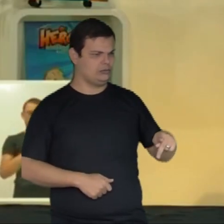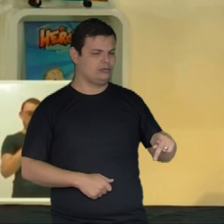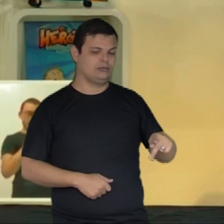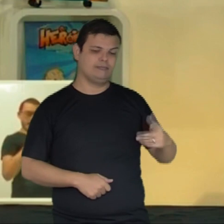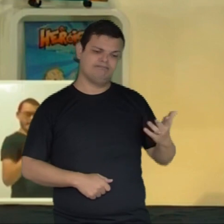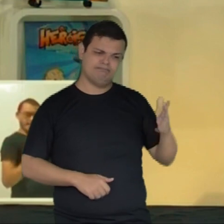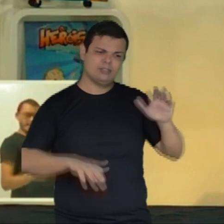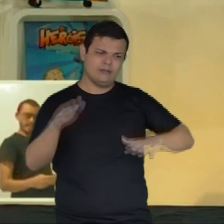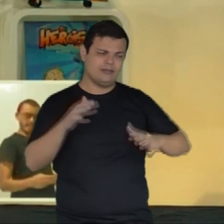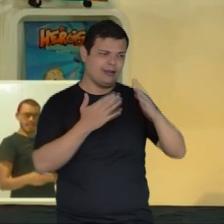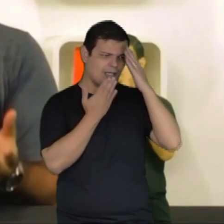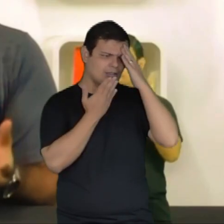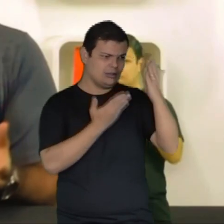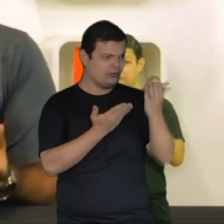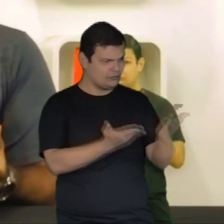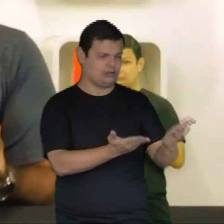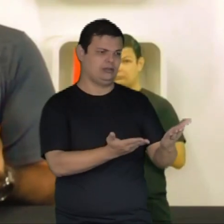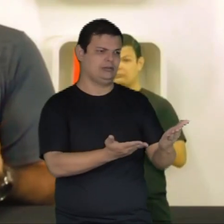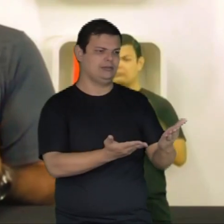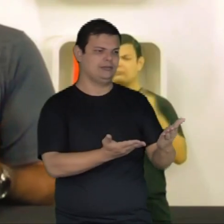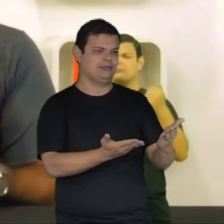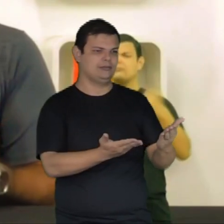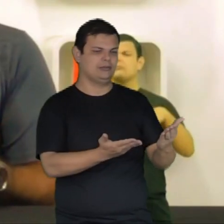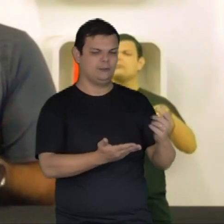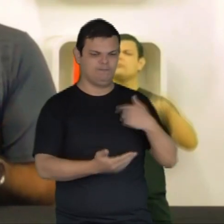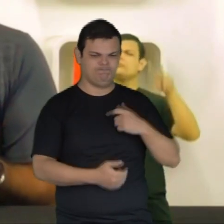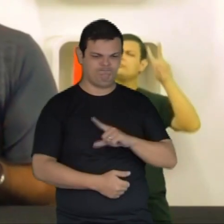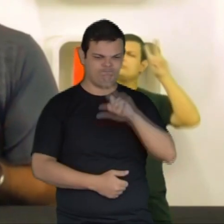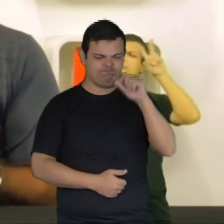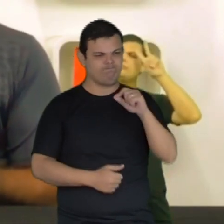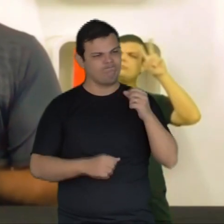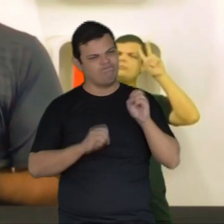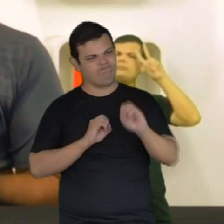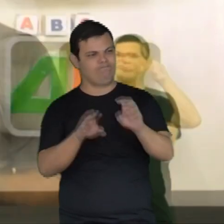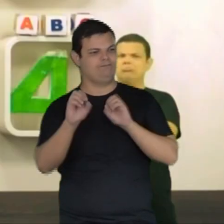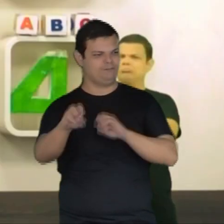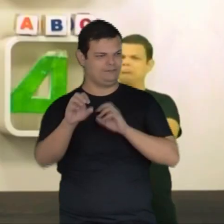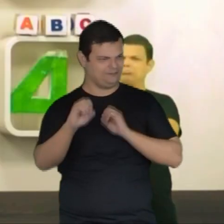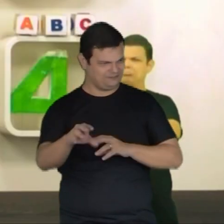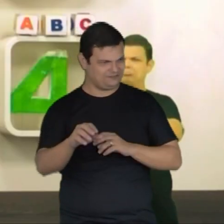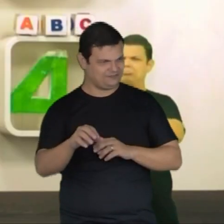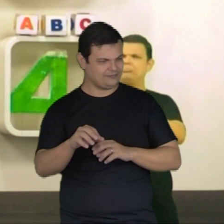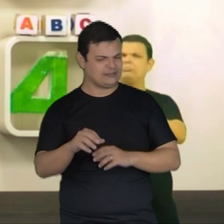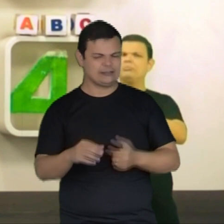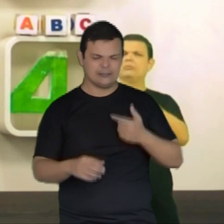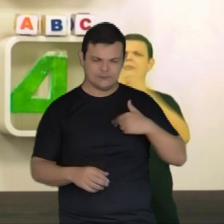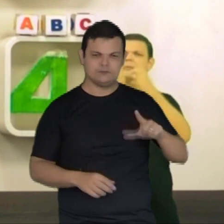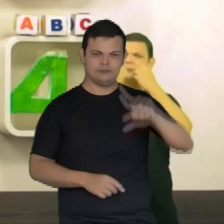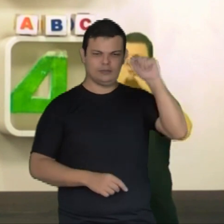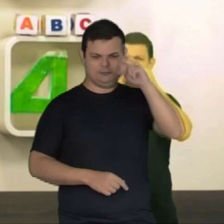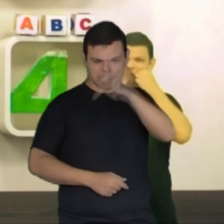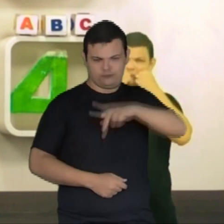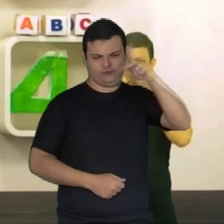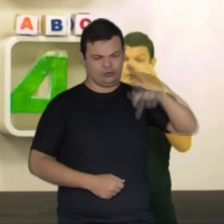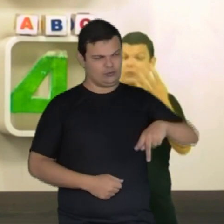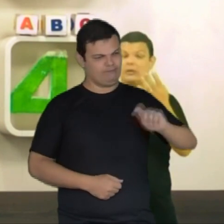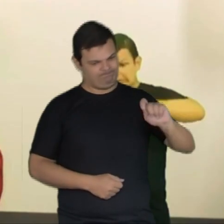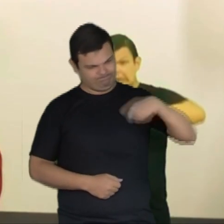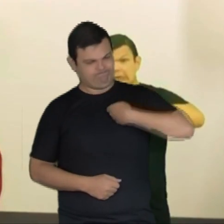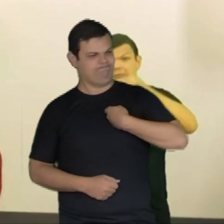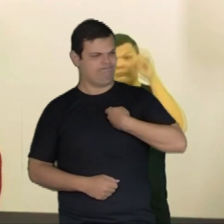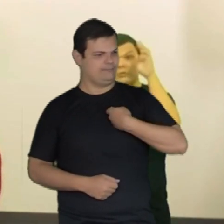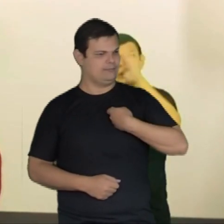por gratidão a você, eu escolhi a educação. Escolhi ser professor,